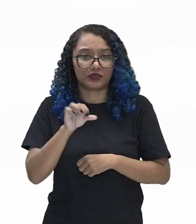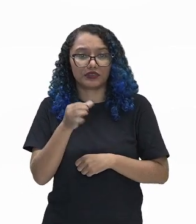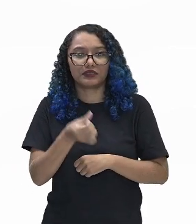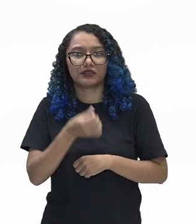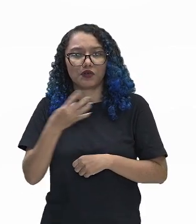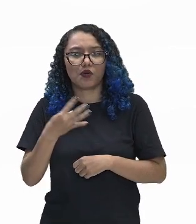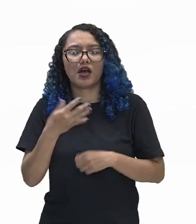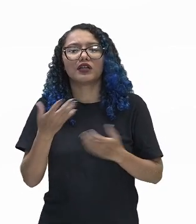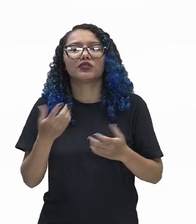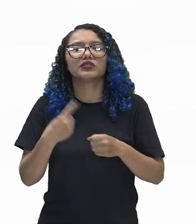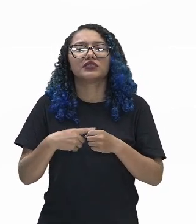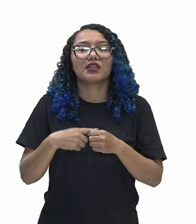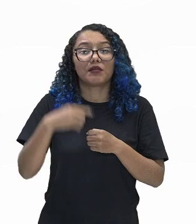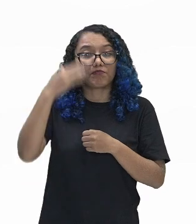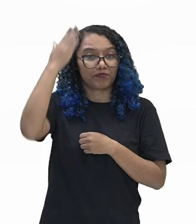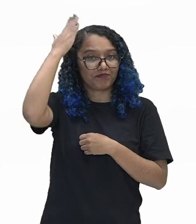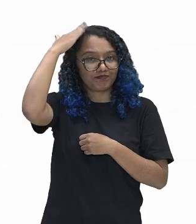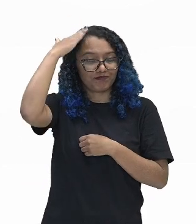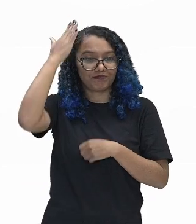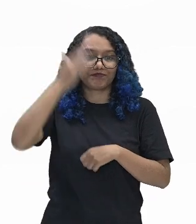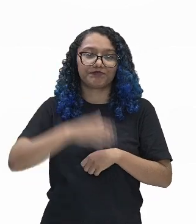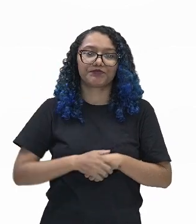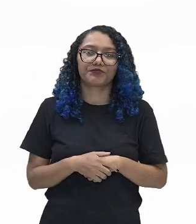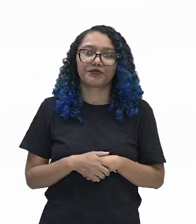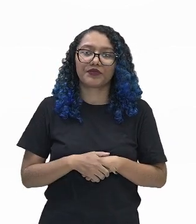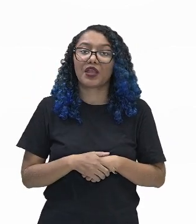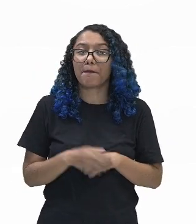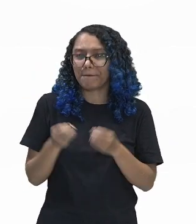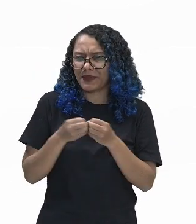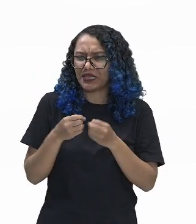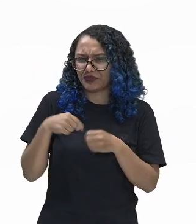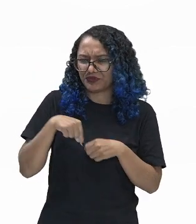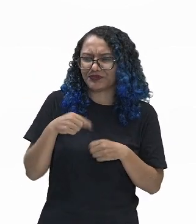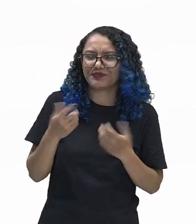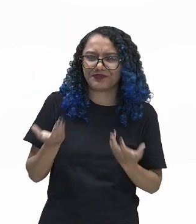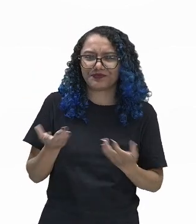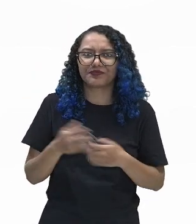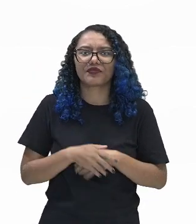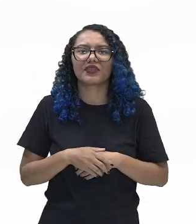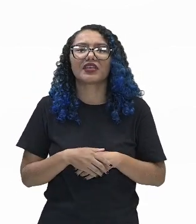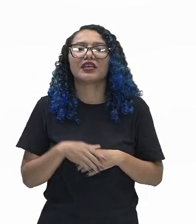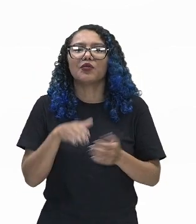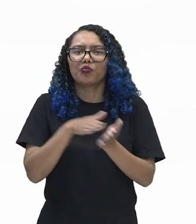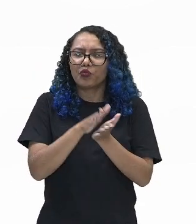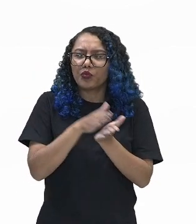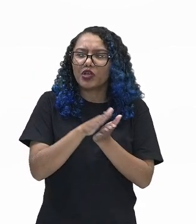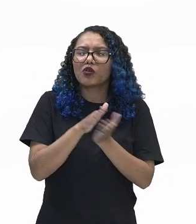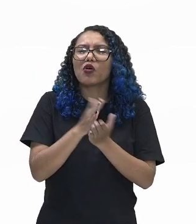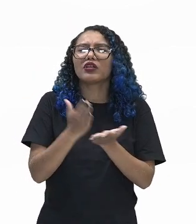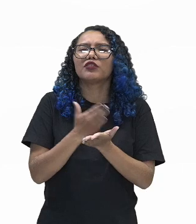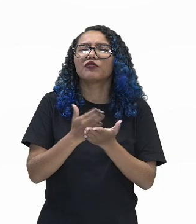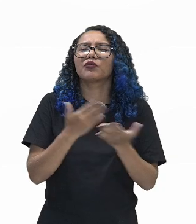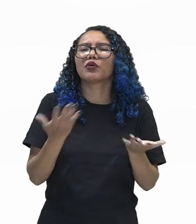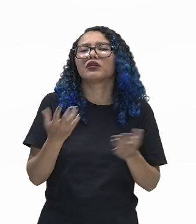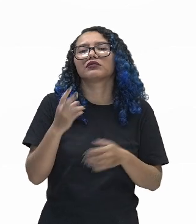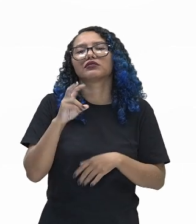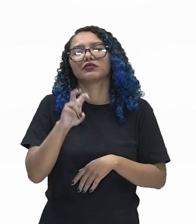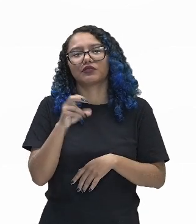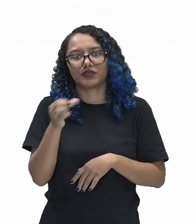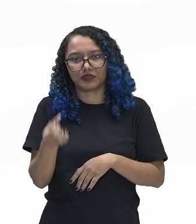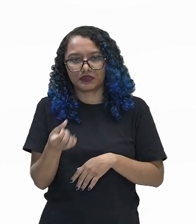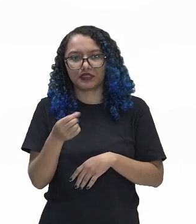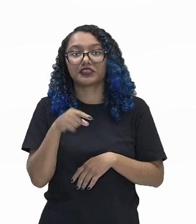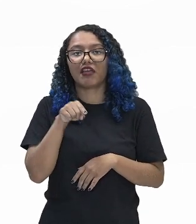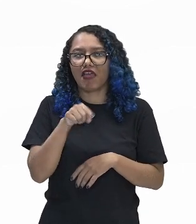Belém, Pará, bem aqui, como dizem, não é? Produziu e publicou 56 livros, os quais lhe trouxeram